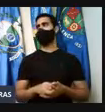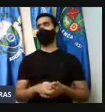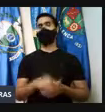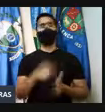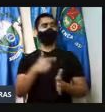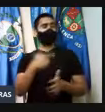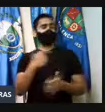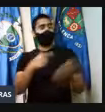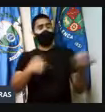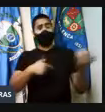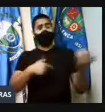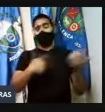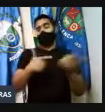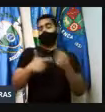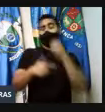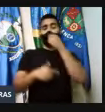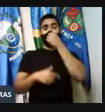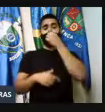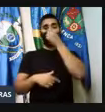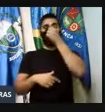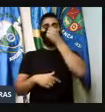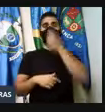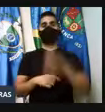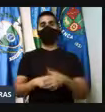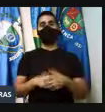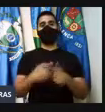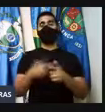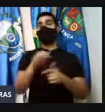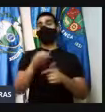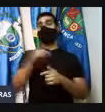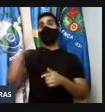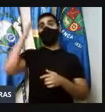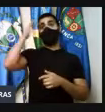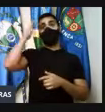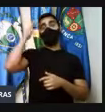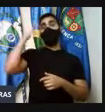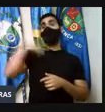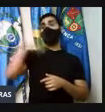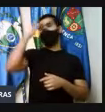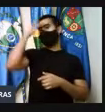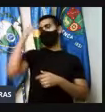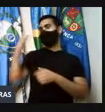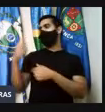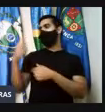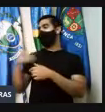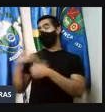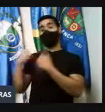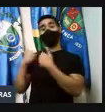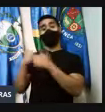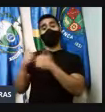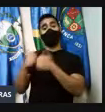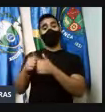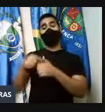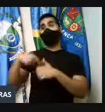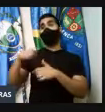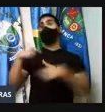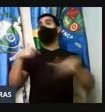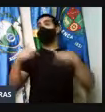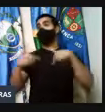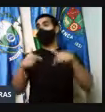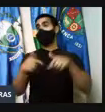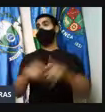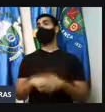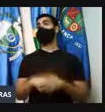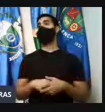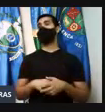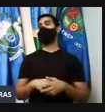tem. Tanto é que você parar de manhã lá, a quantidade de gente que chega nos ônibus que vem de fora é significativo,